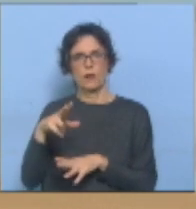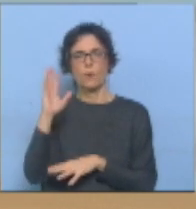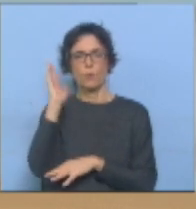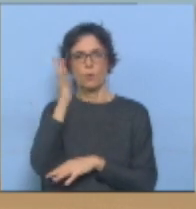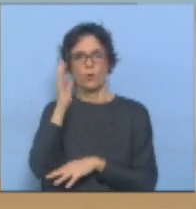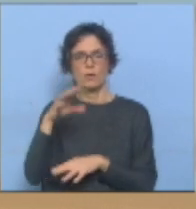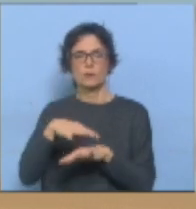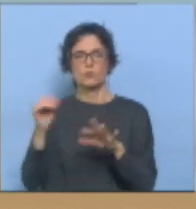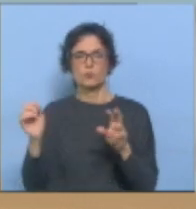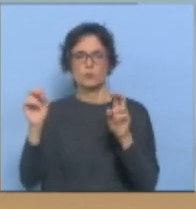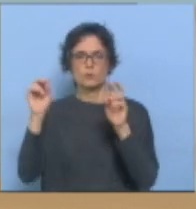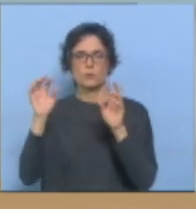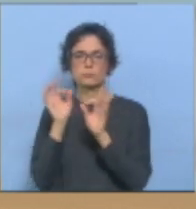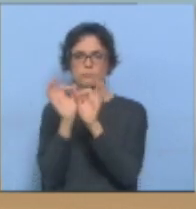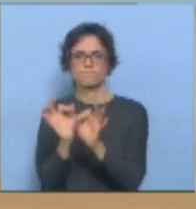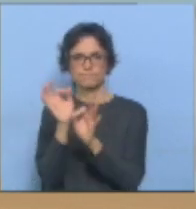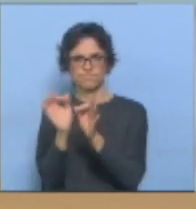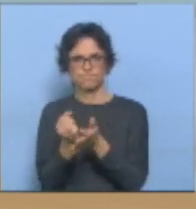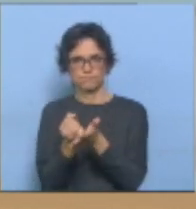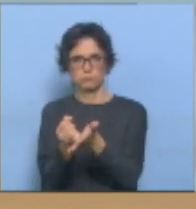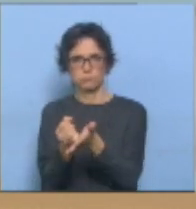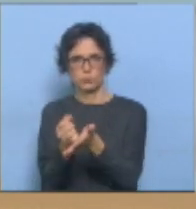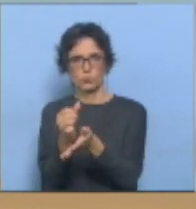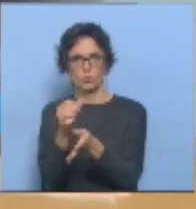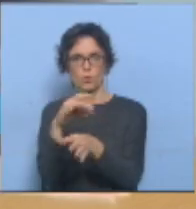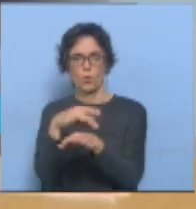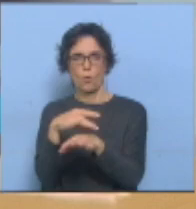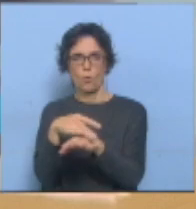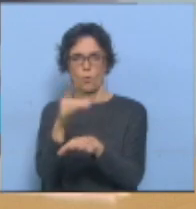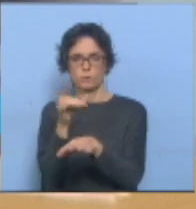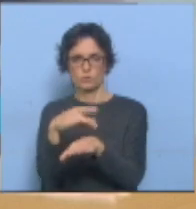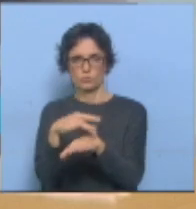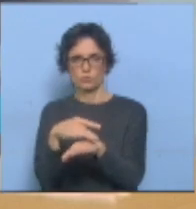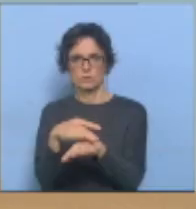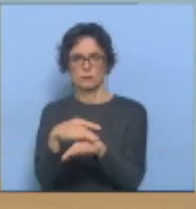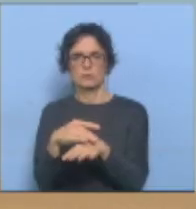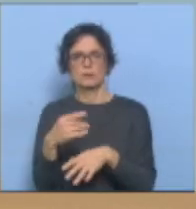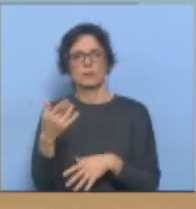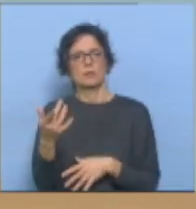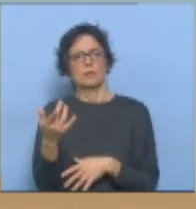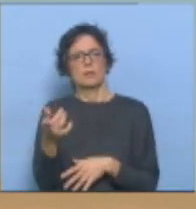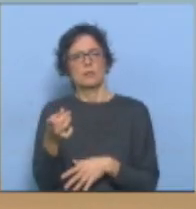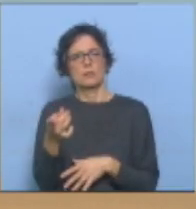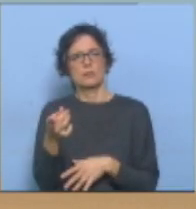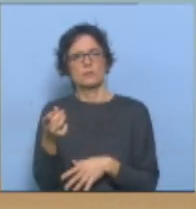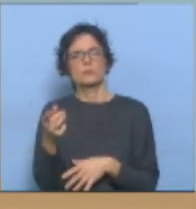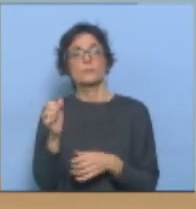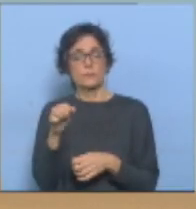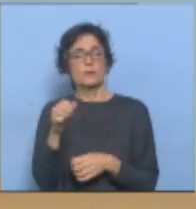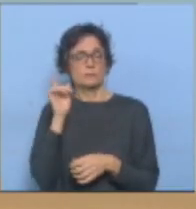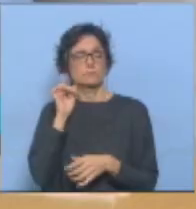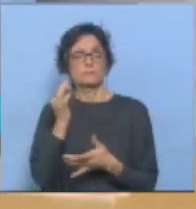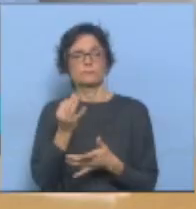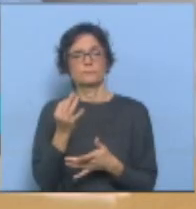está na organização desse congresso. Vai ser um grande momento. Que a oportunidade vai ser para afirmar, de facto, essa arte é um de grande cuidar. momento. Não o